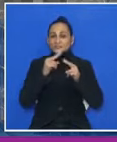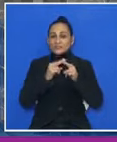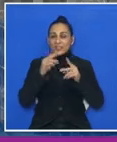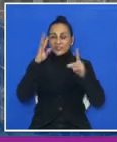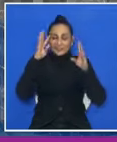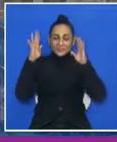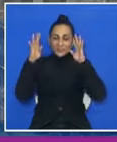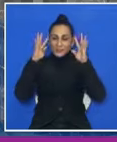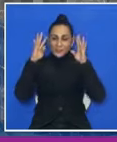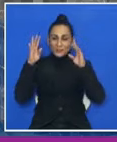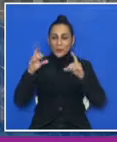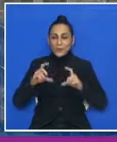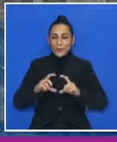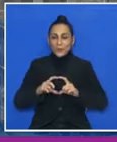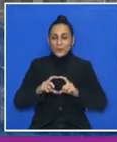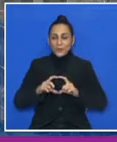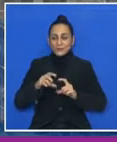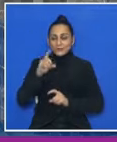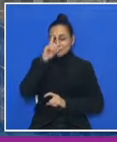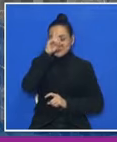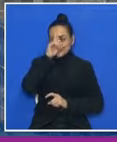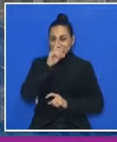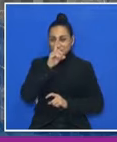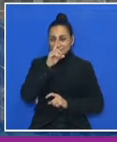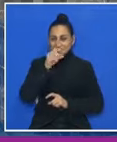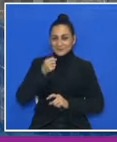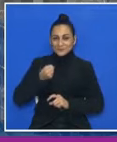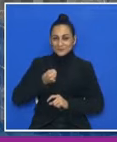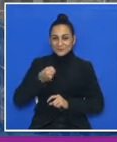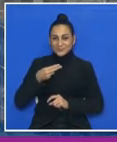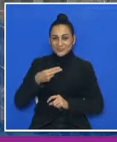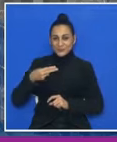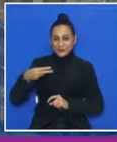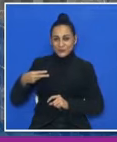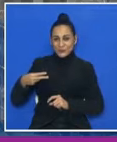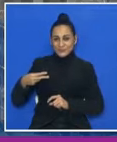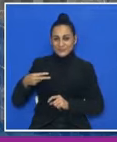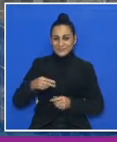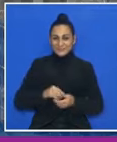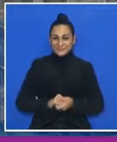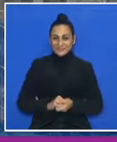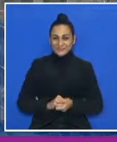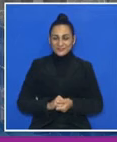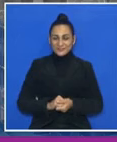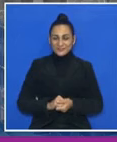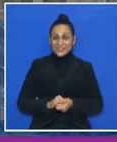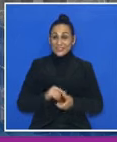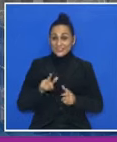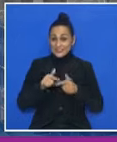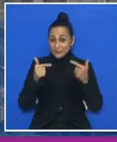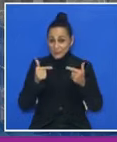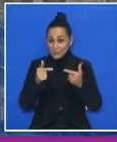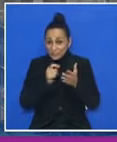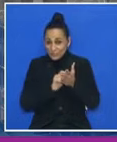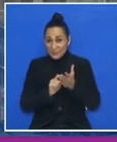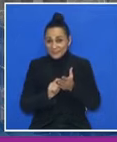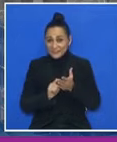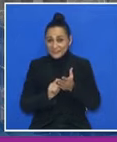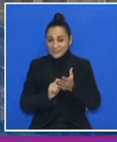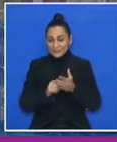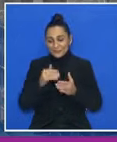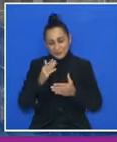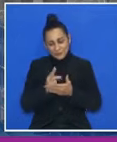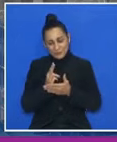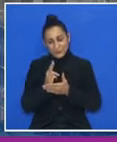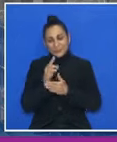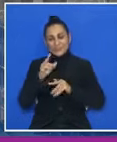pensou? Bola amarela, número 22. Amarela, 22. Está com sorte, está marcando.